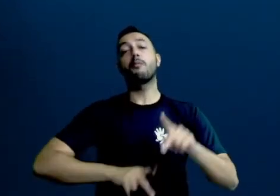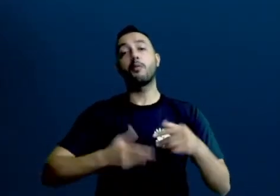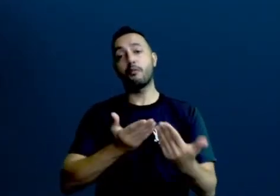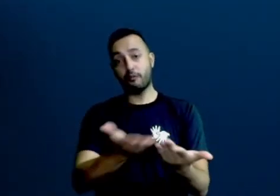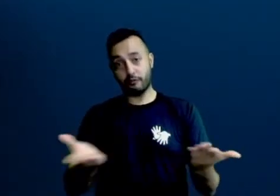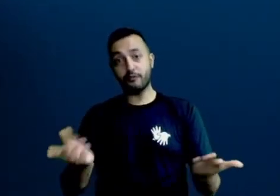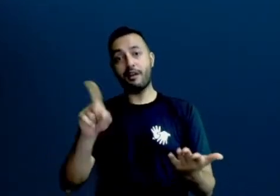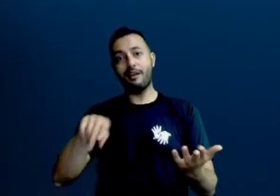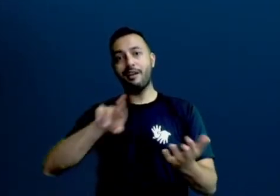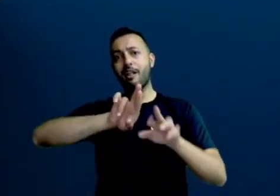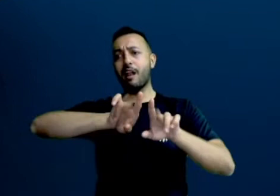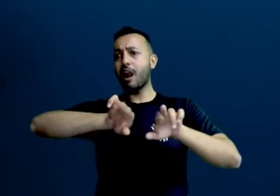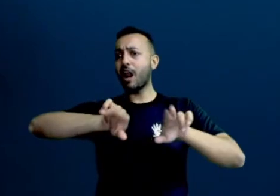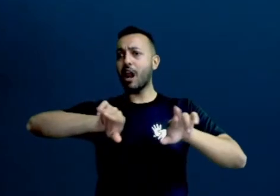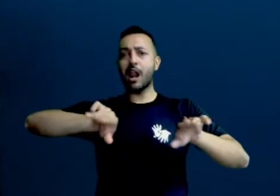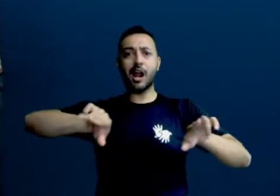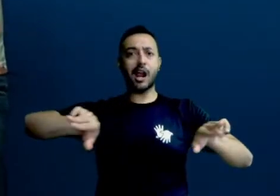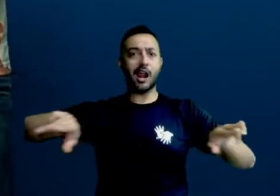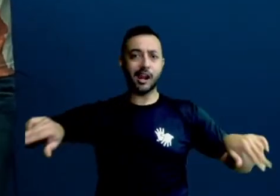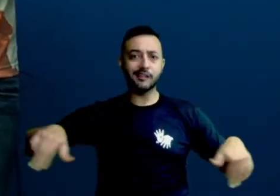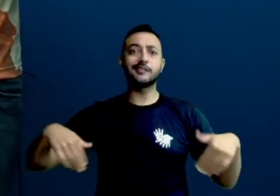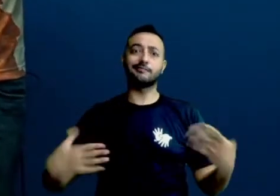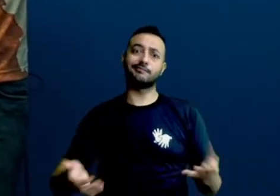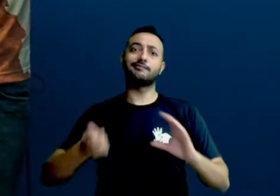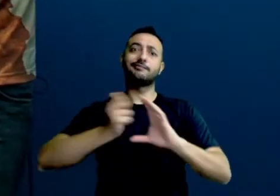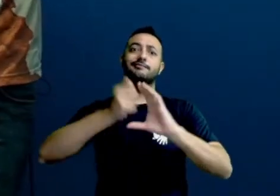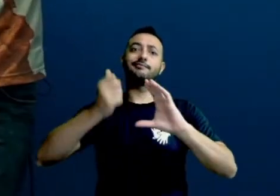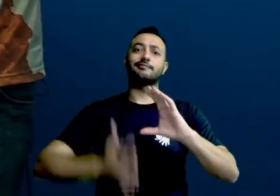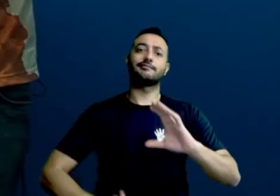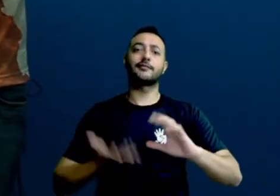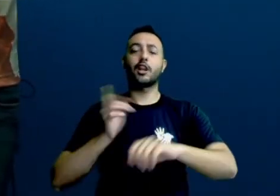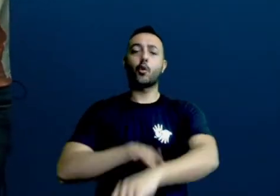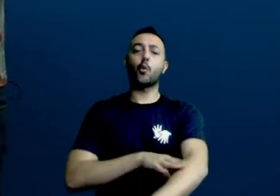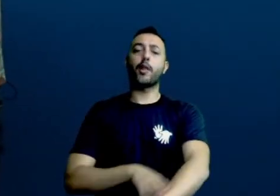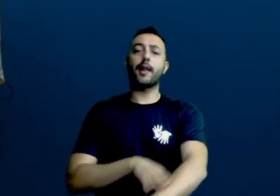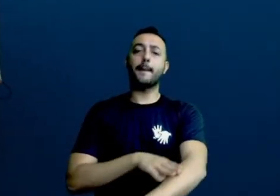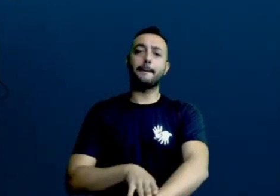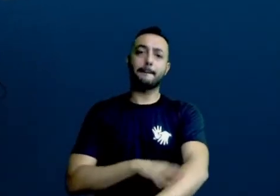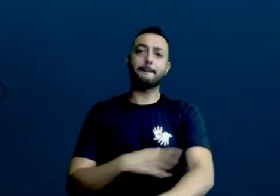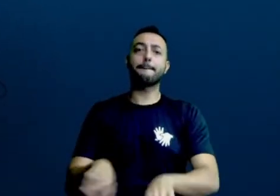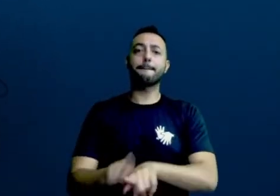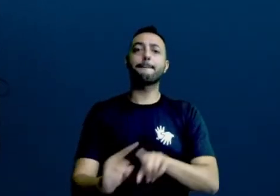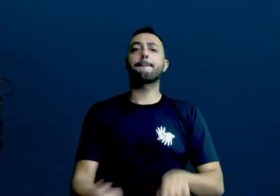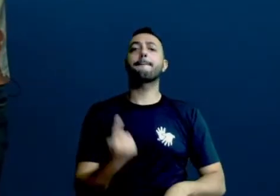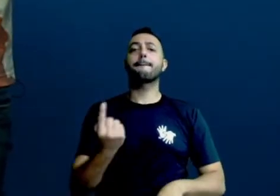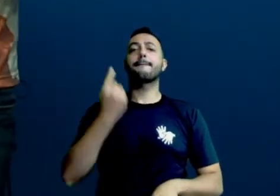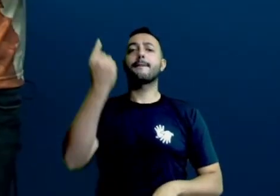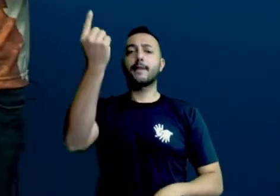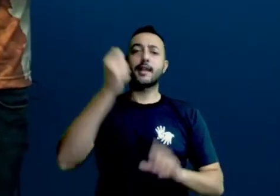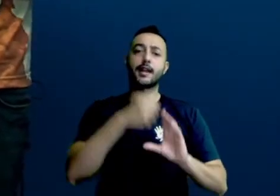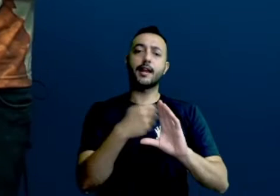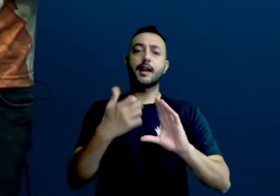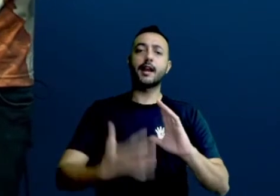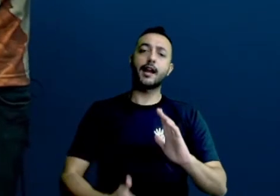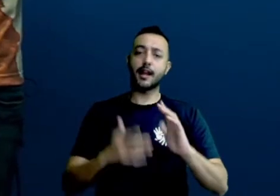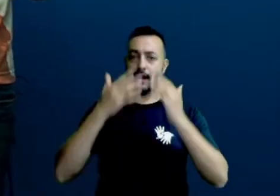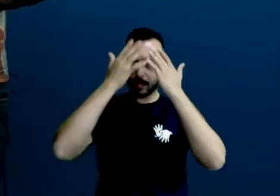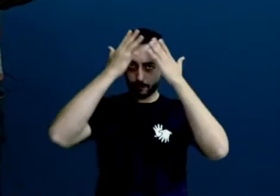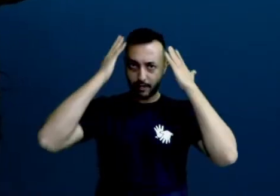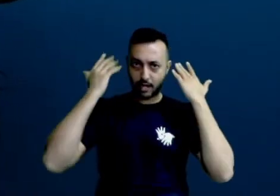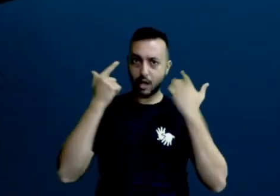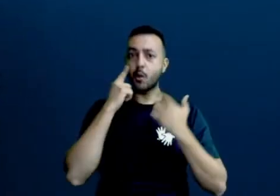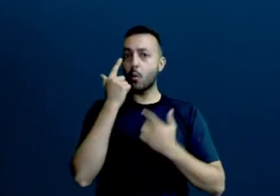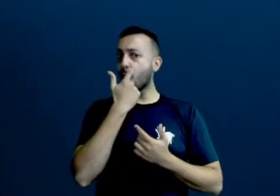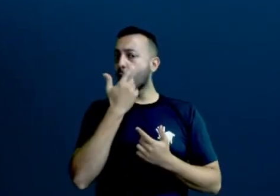povo é um povo muito diverso né em relação às características da cor da pele altura característica do